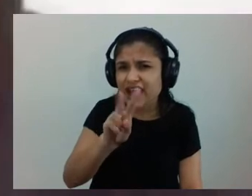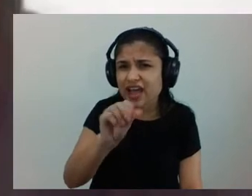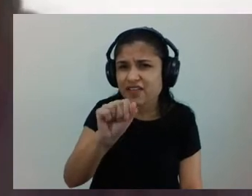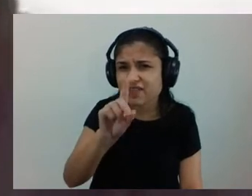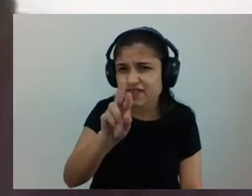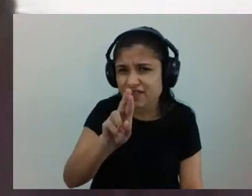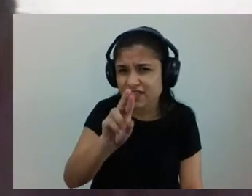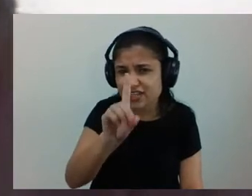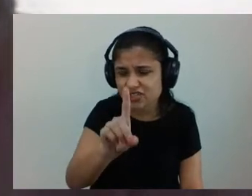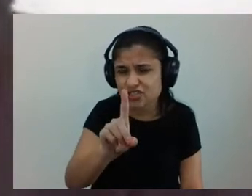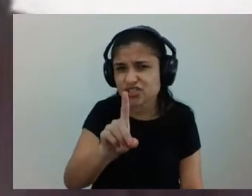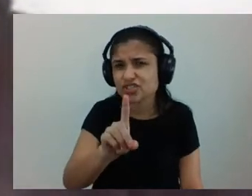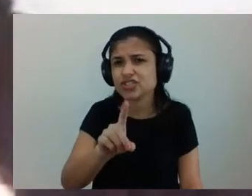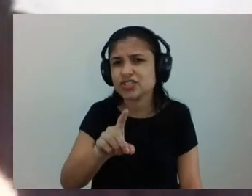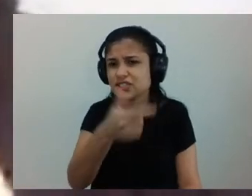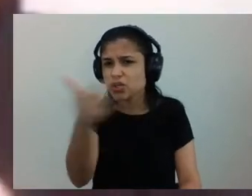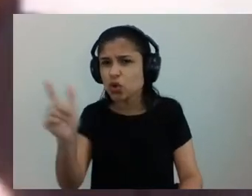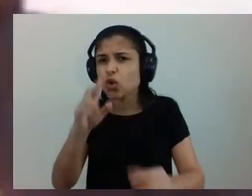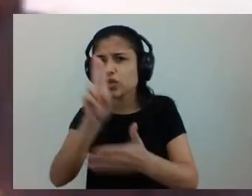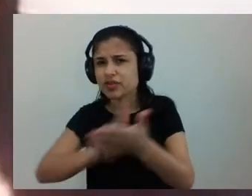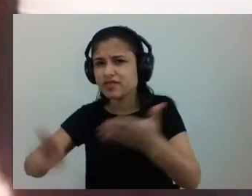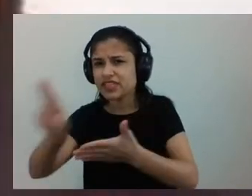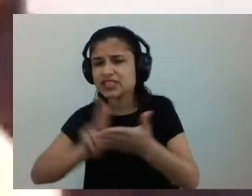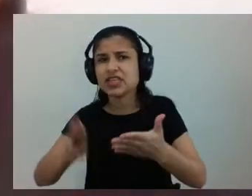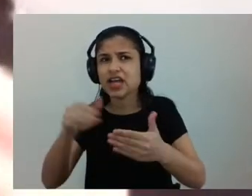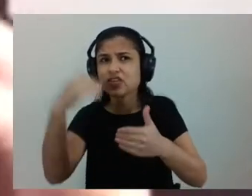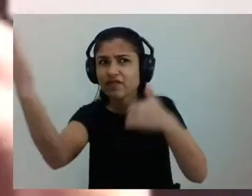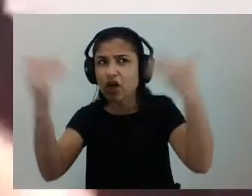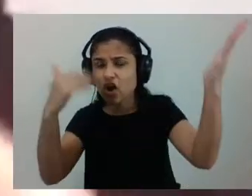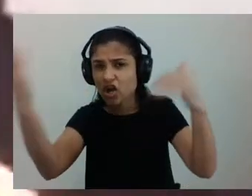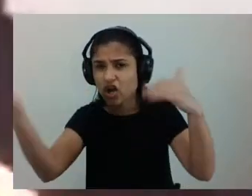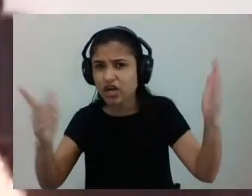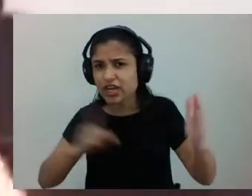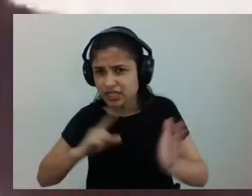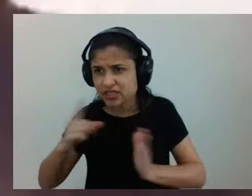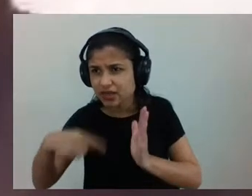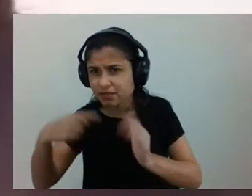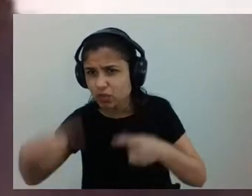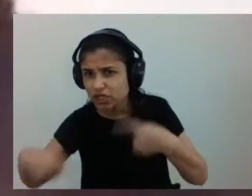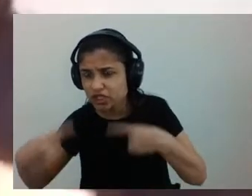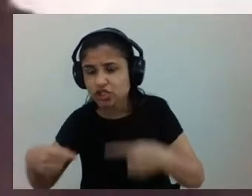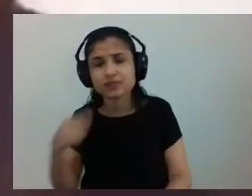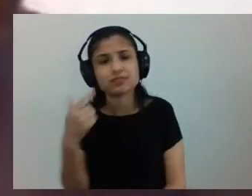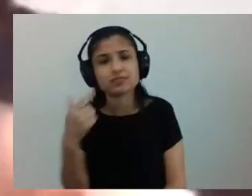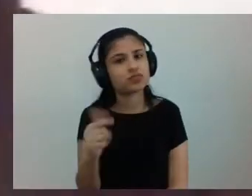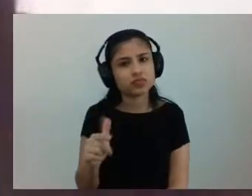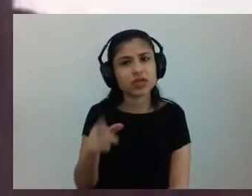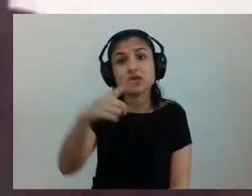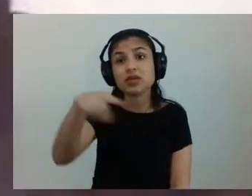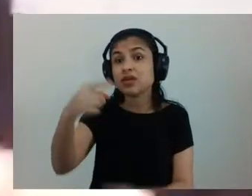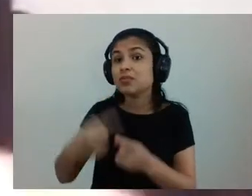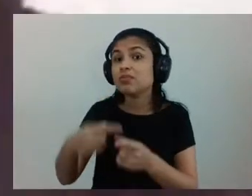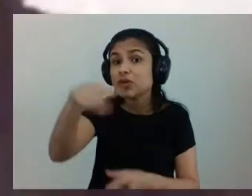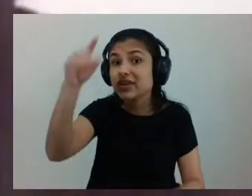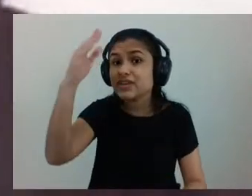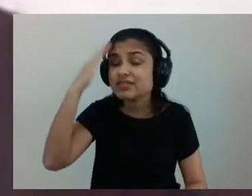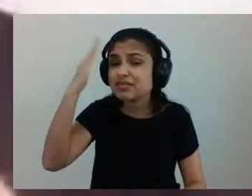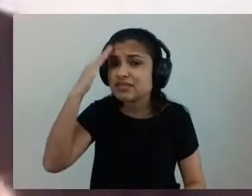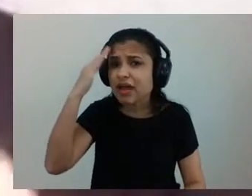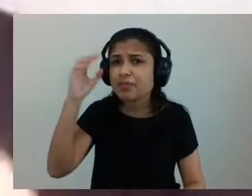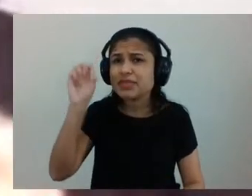têm. Porque eles sabem que esse tipo de atitude leva eles a perderem